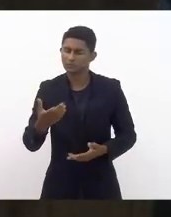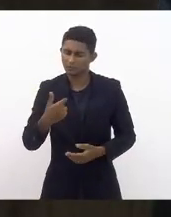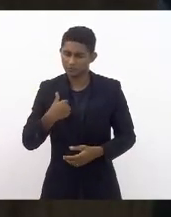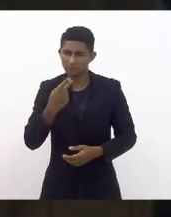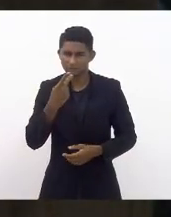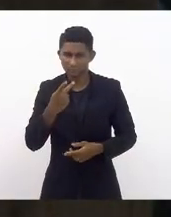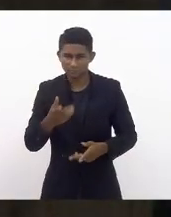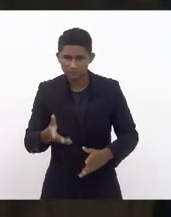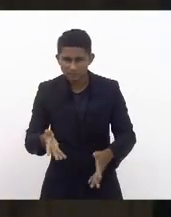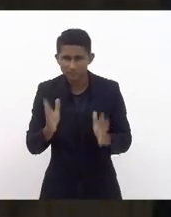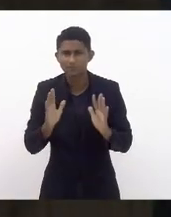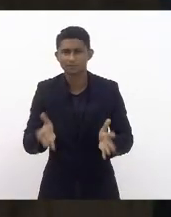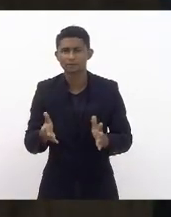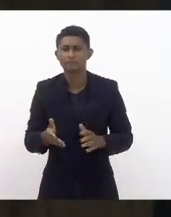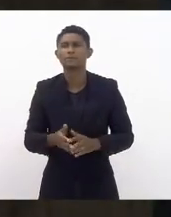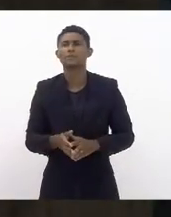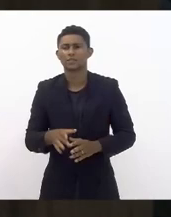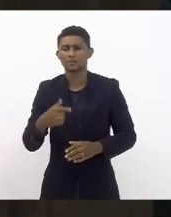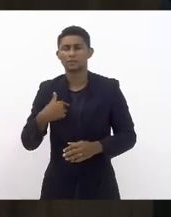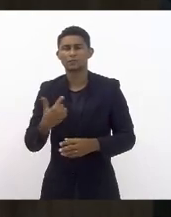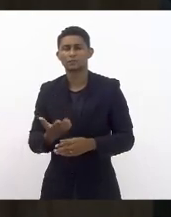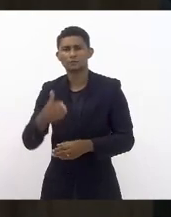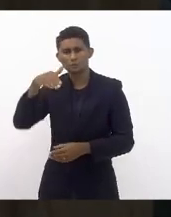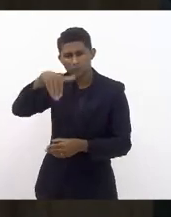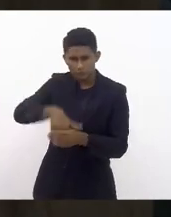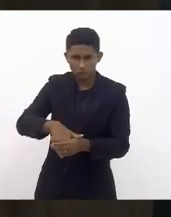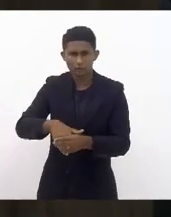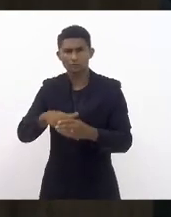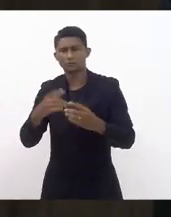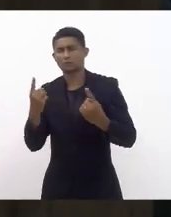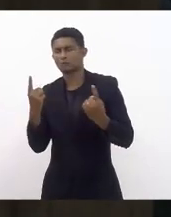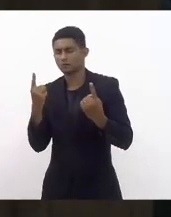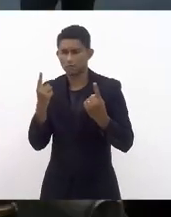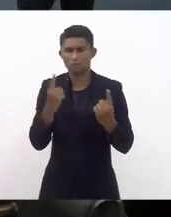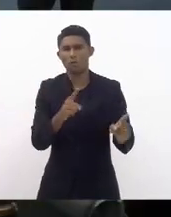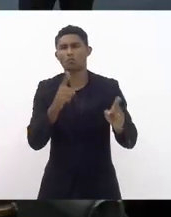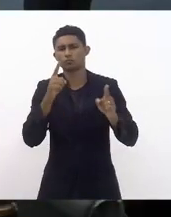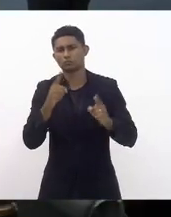presidente, no mérito, voto contrário.